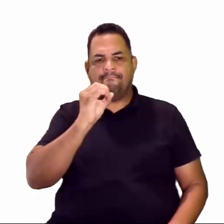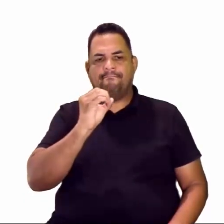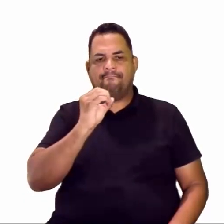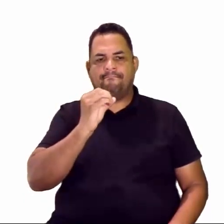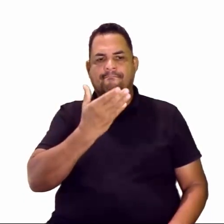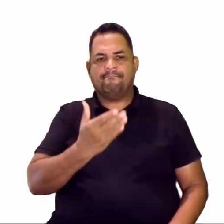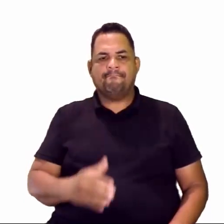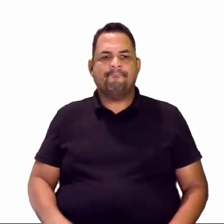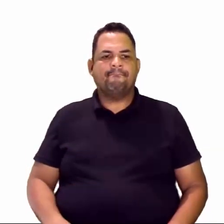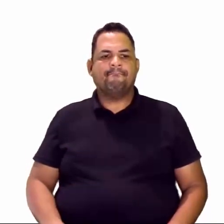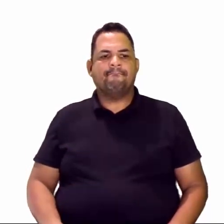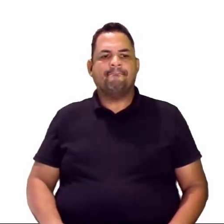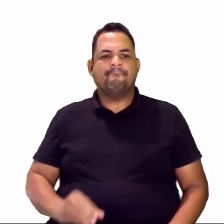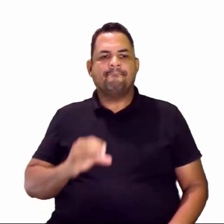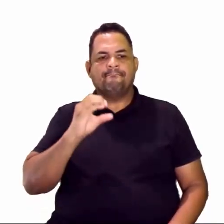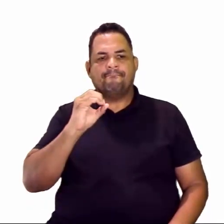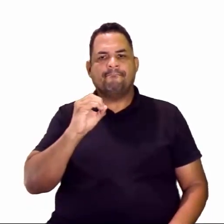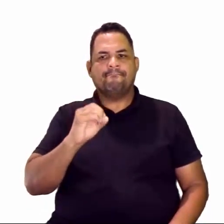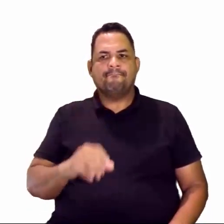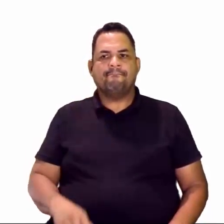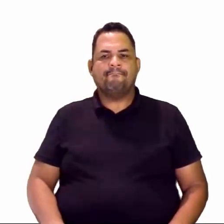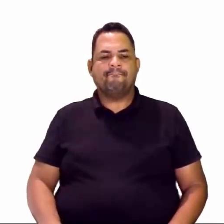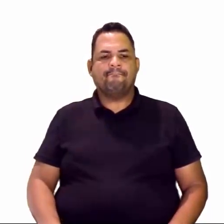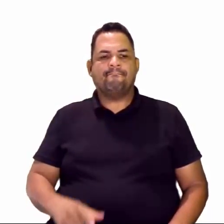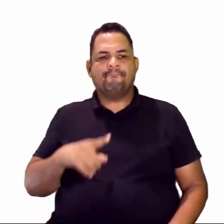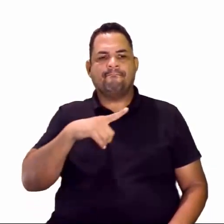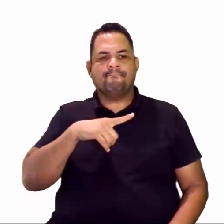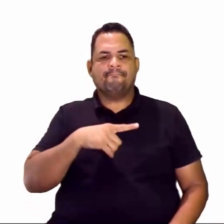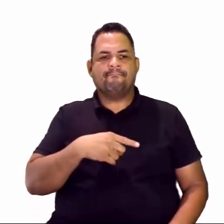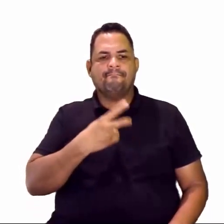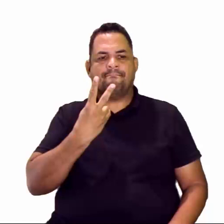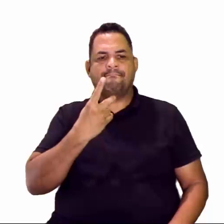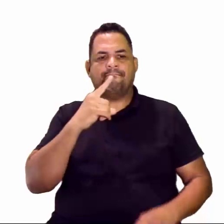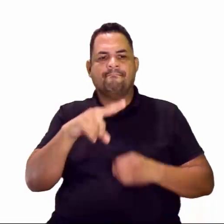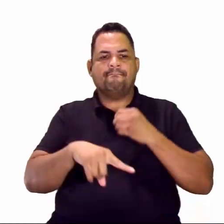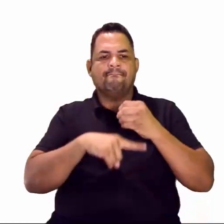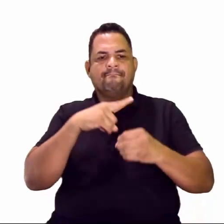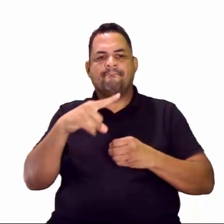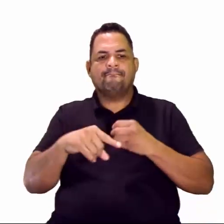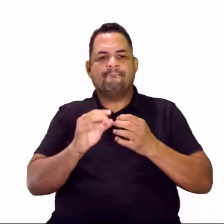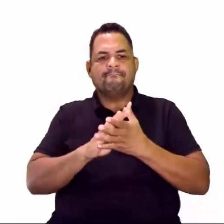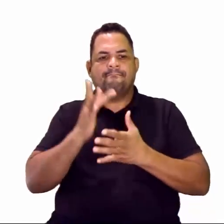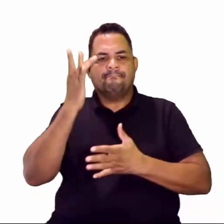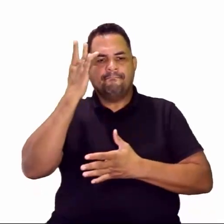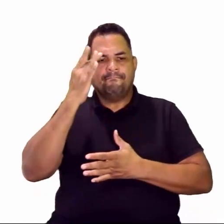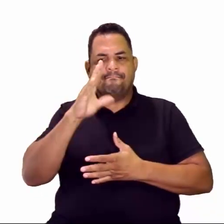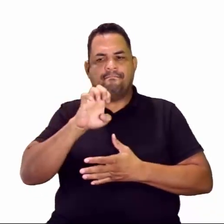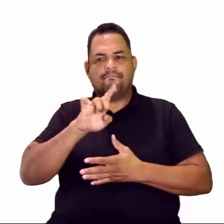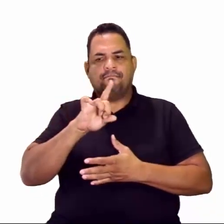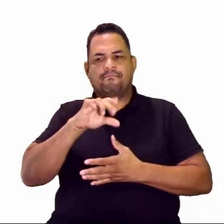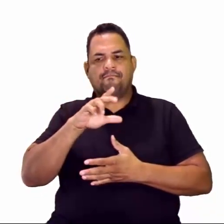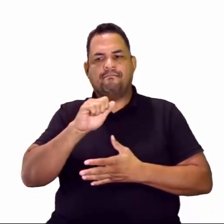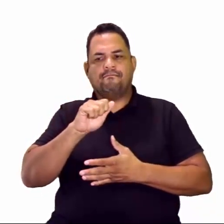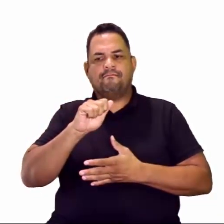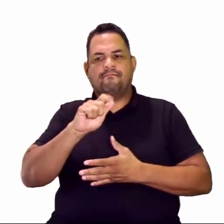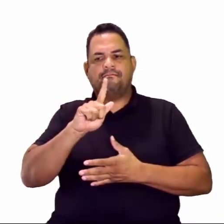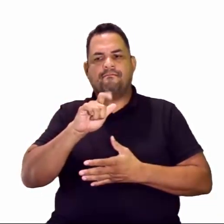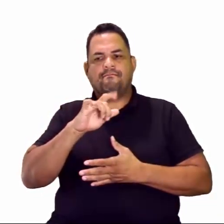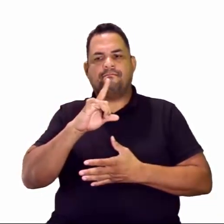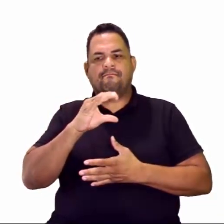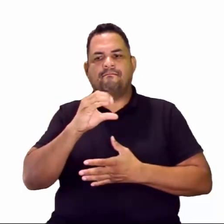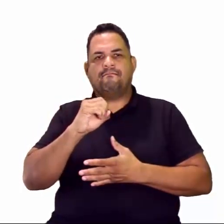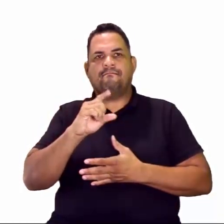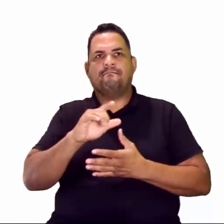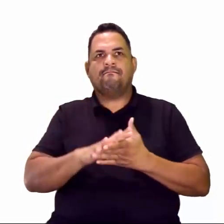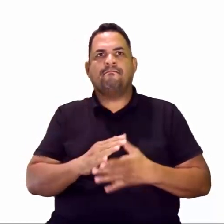oxigênio. O oxigênio tem 2 átomos na fórmula do etileno glicol, tá certo?